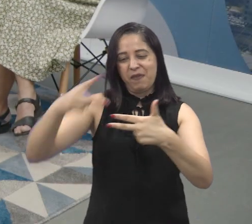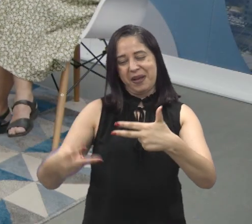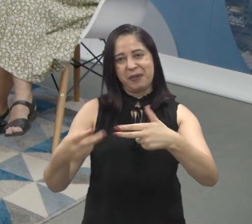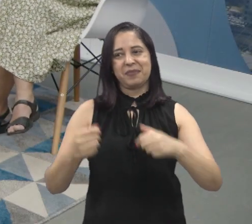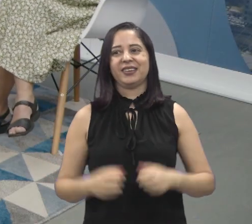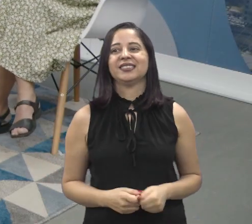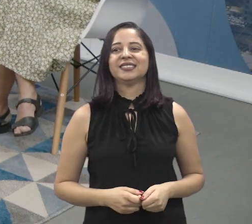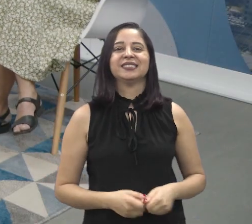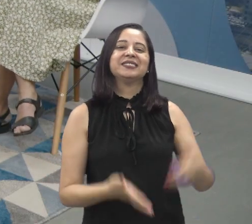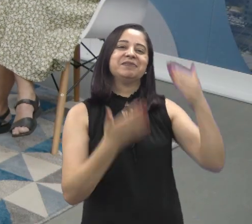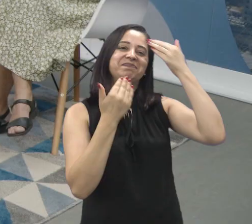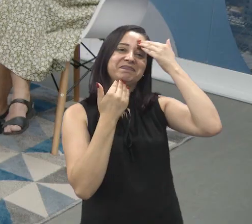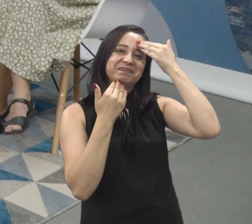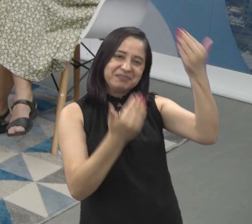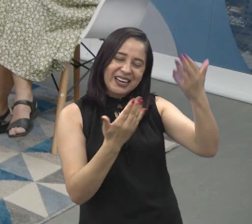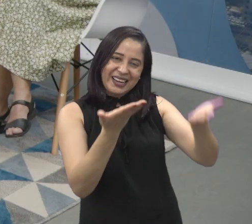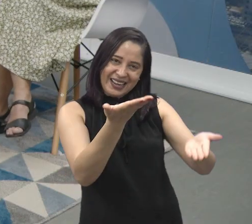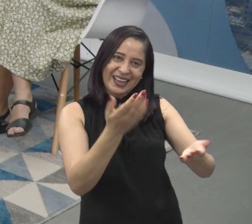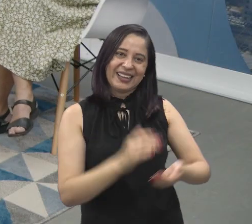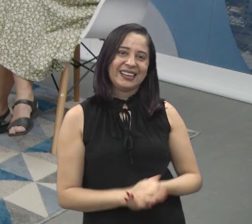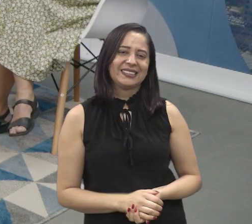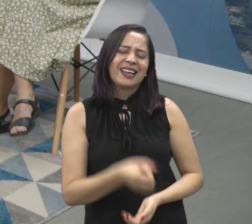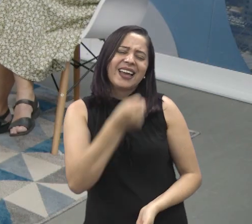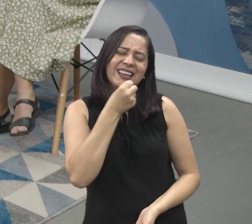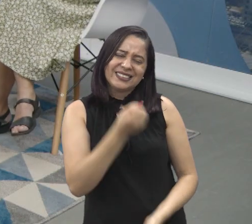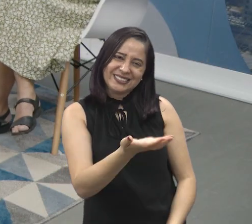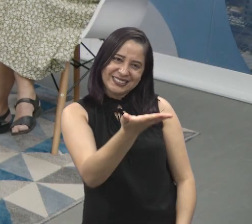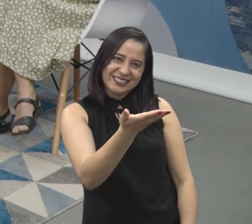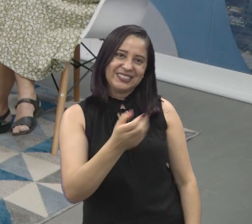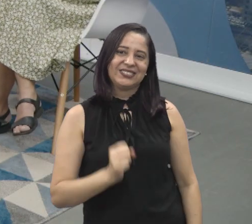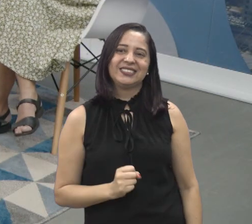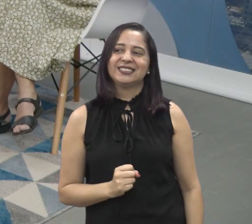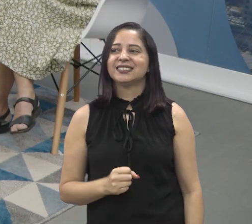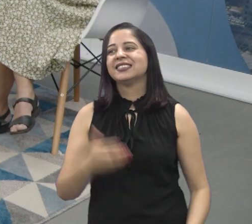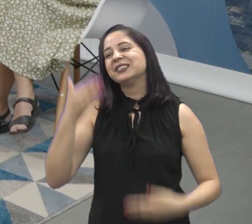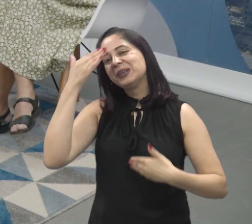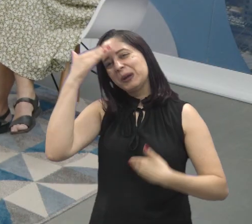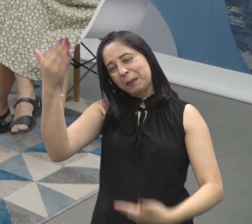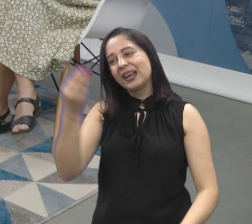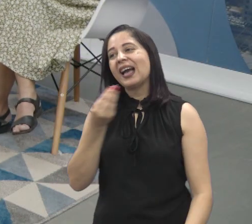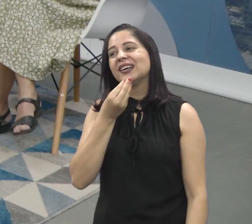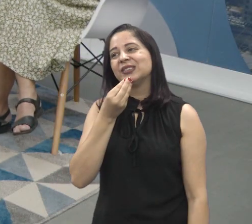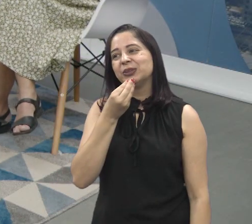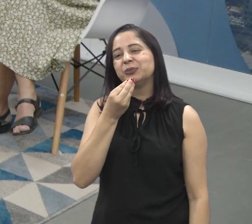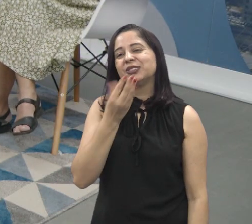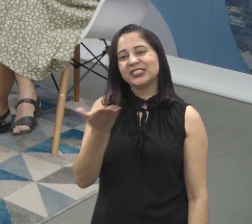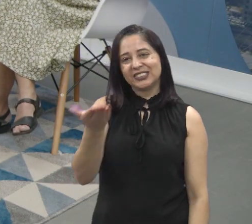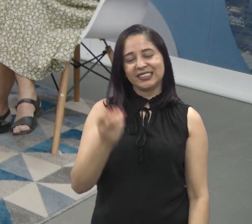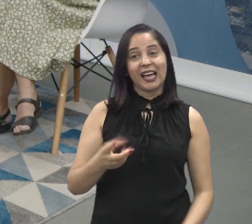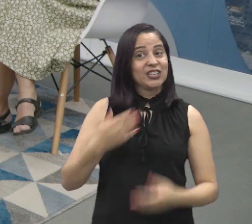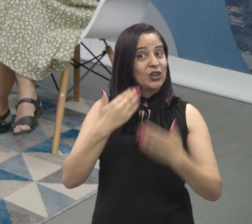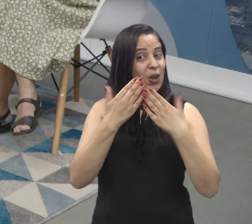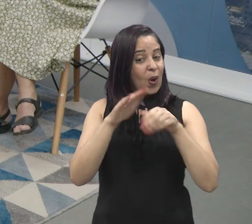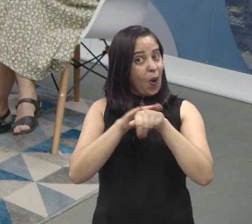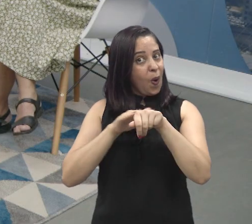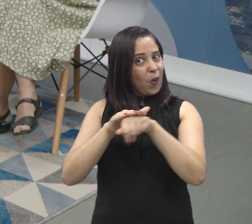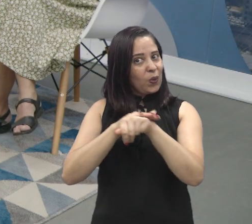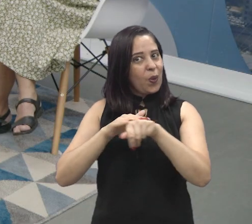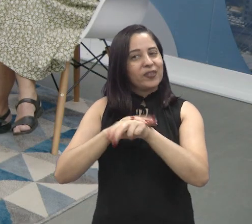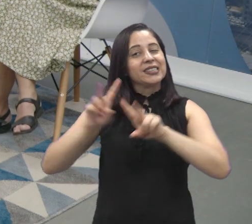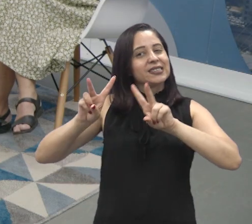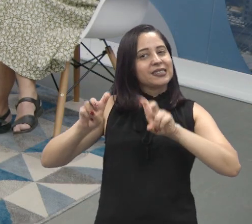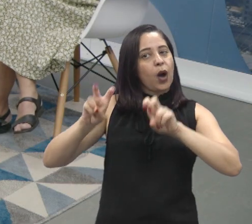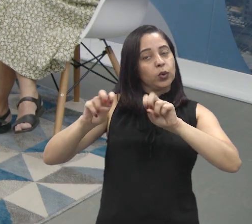obrigada, viu? Jaqueline, Aline, muito obrigada pela participação hoje. Eu que agradeço a oportunidade para falarmos sobre